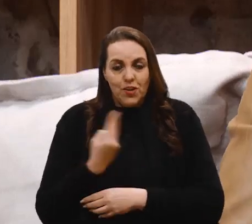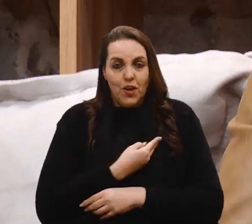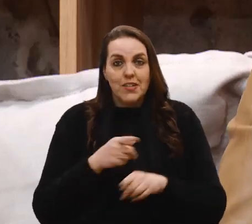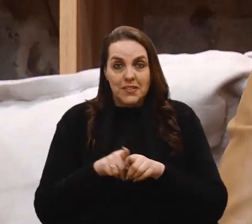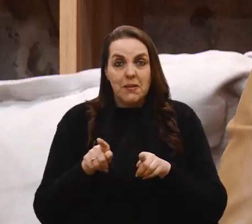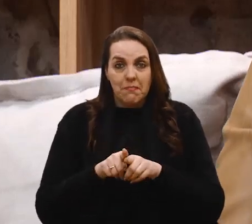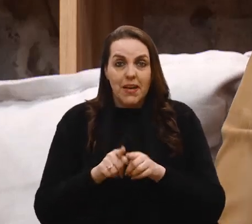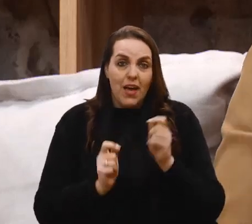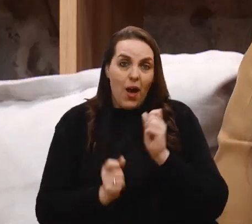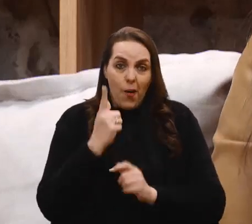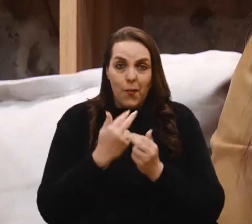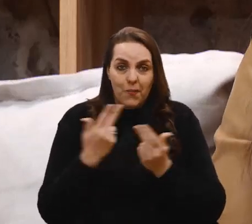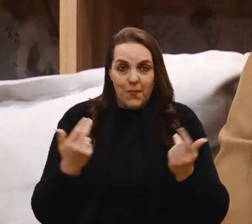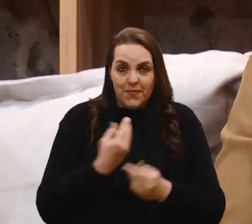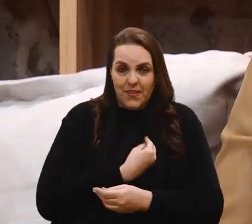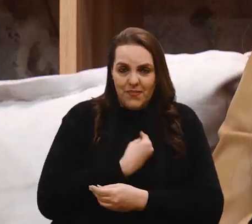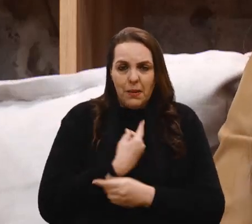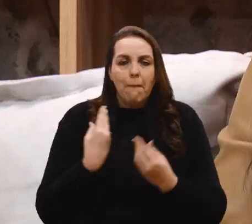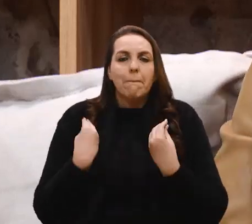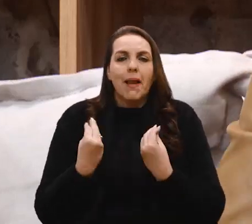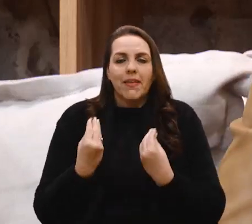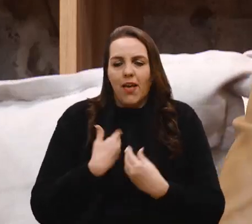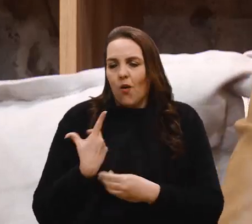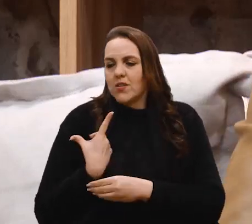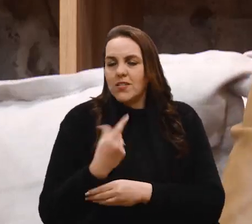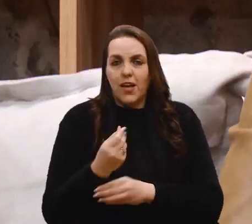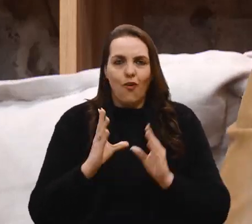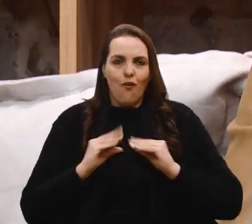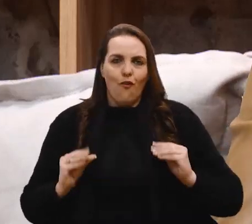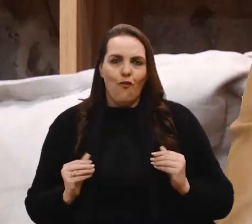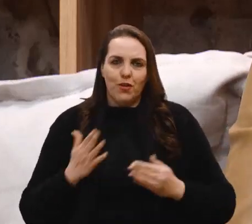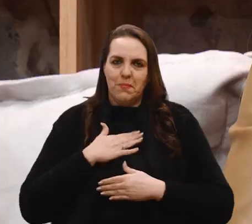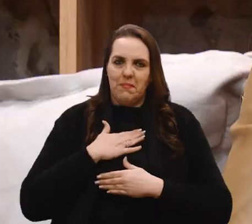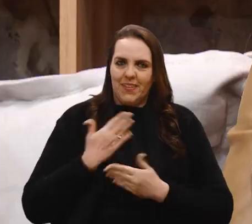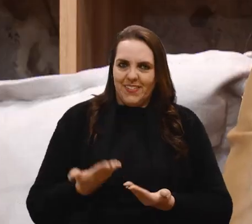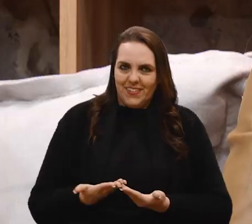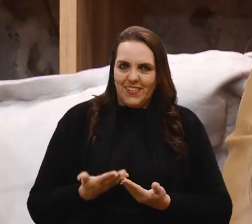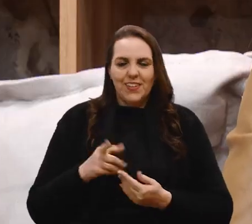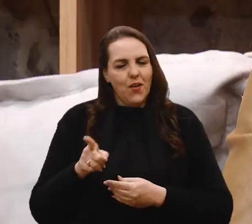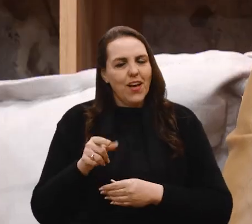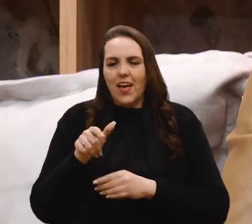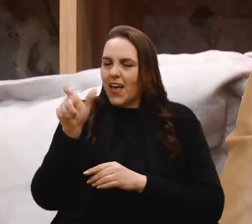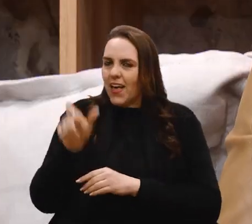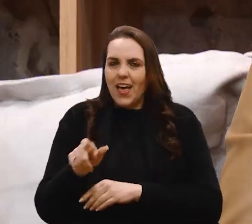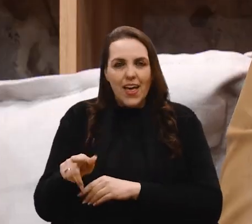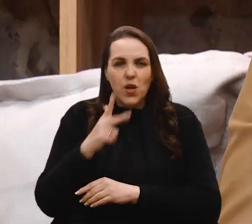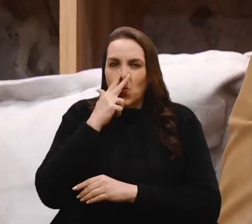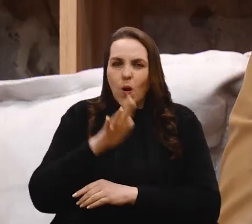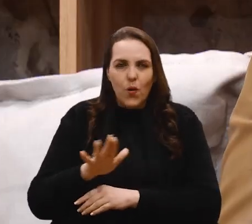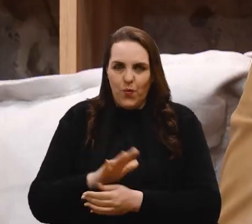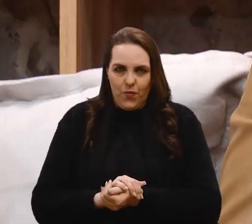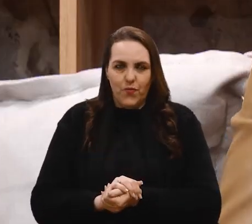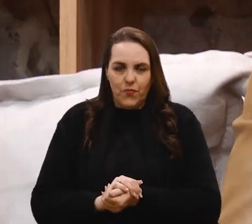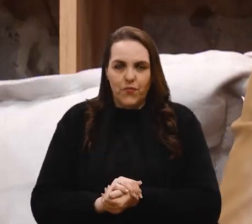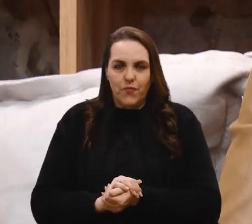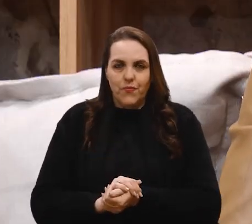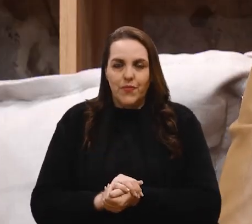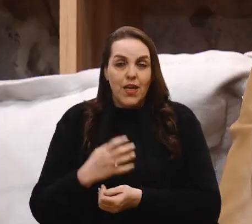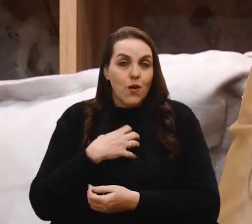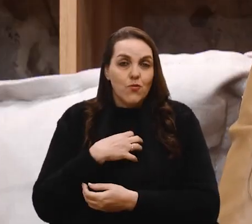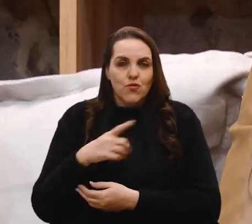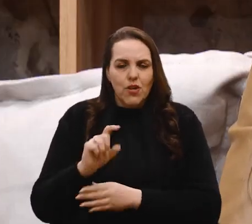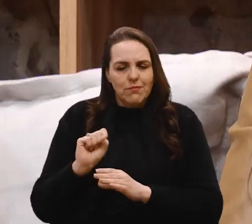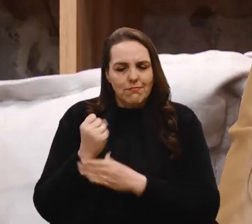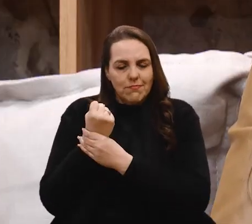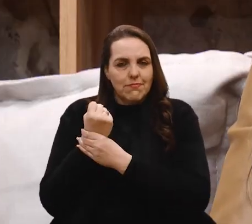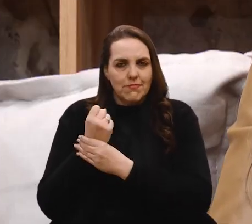conduz algumas coisas, né? Por que eu vou sair desse lugar que está confortável para mim? Então, para eles é mais ou menos isso, né? É como um se lugar os pés que se sente seguro.